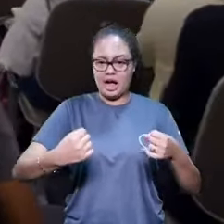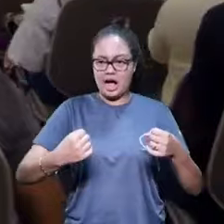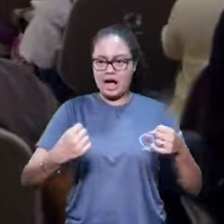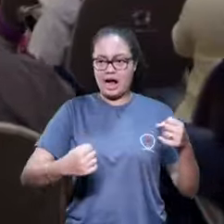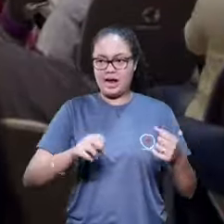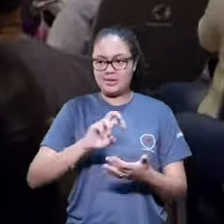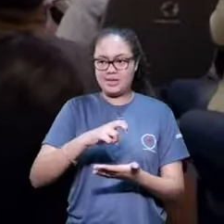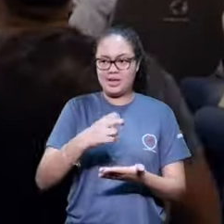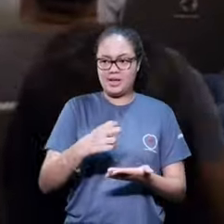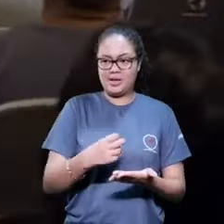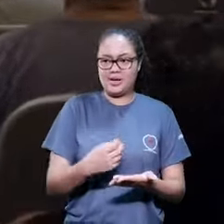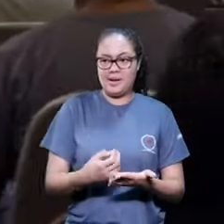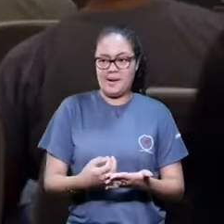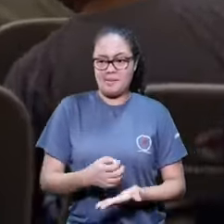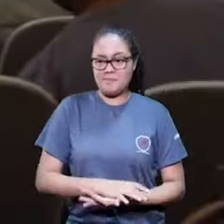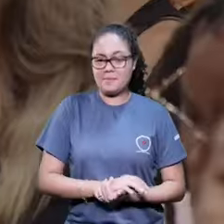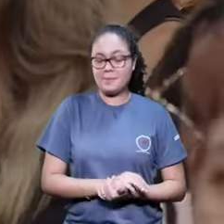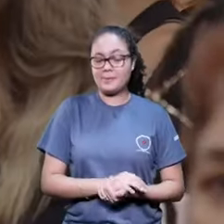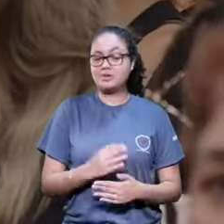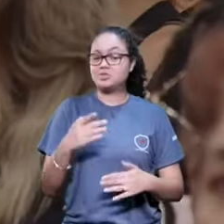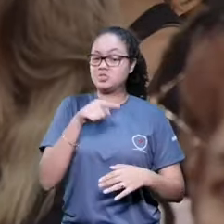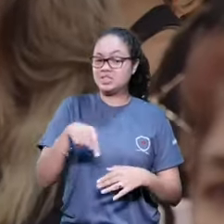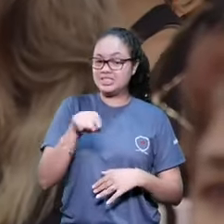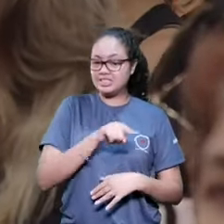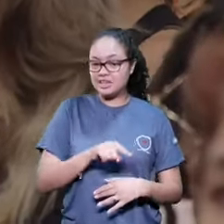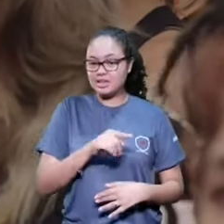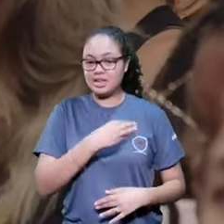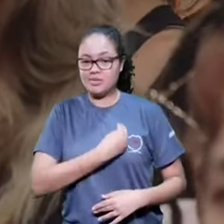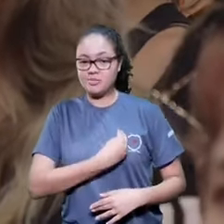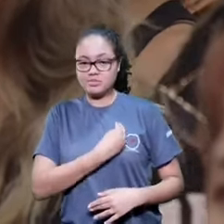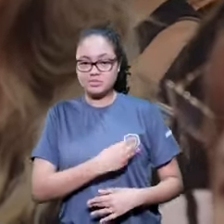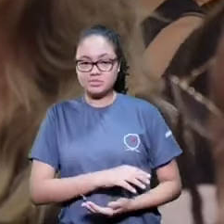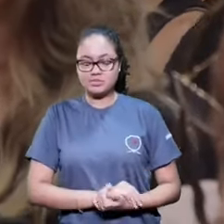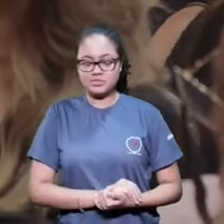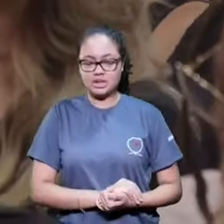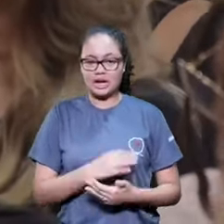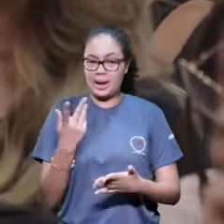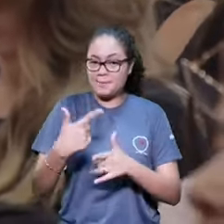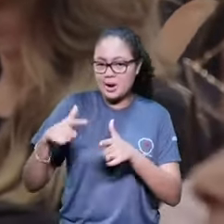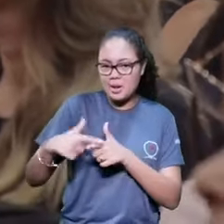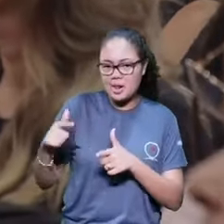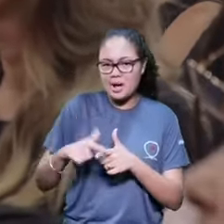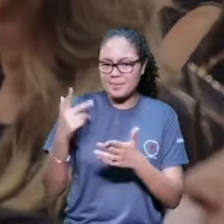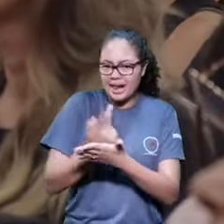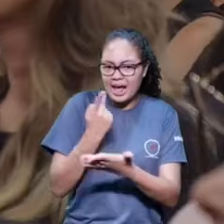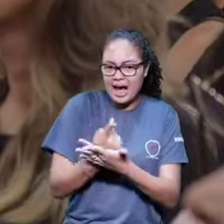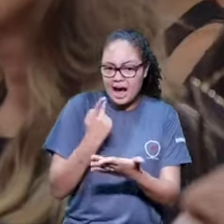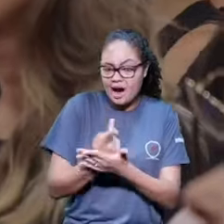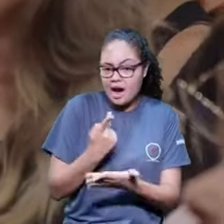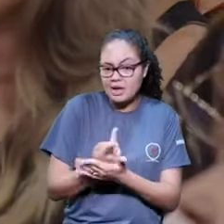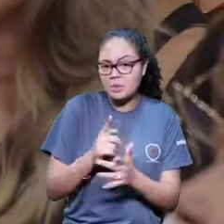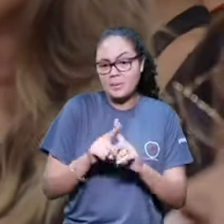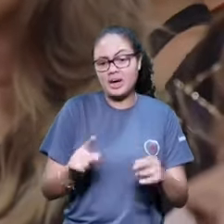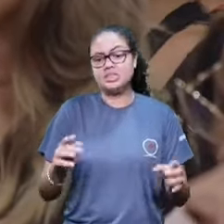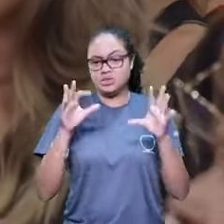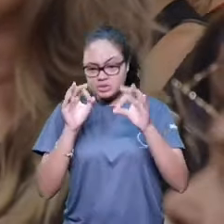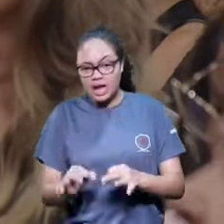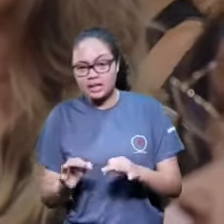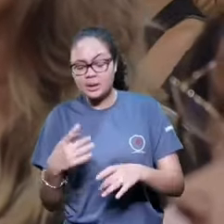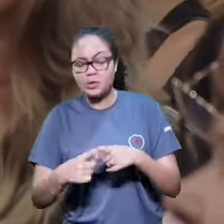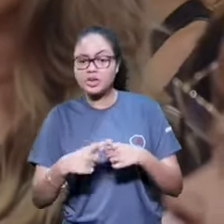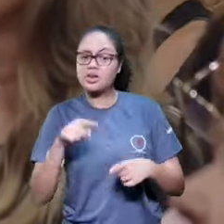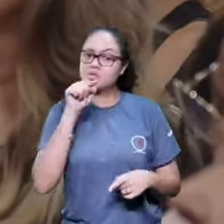É porque você estava lá dentro. Sabe aquele problema que era para dar errado na empresa e não deu? É porque você trabalha lá. Ei,